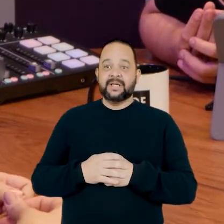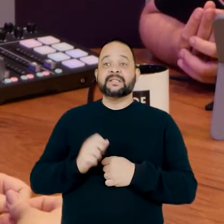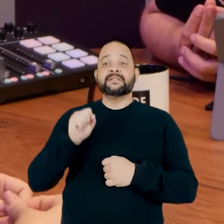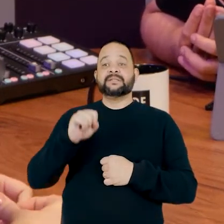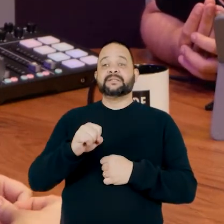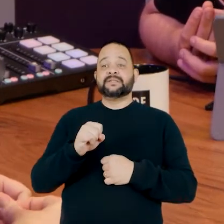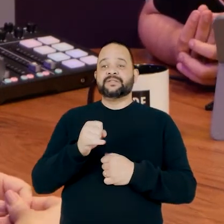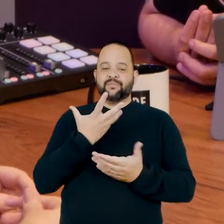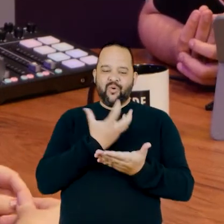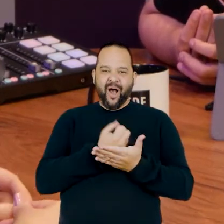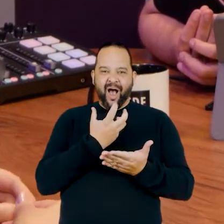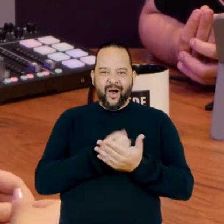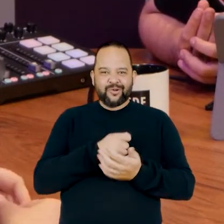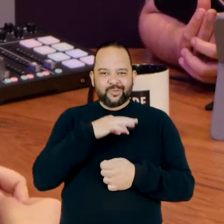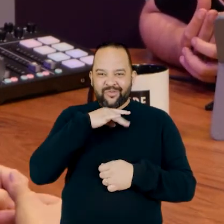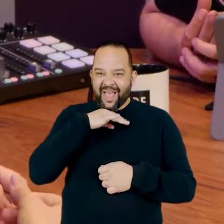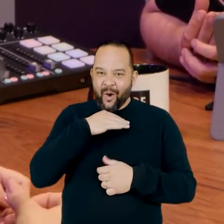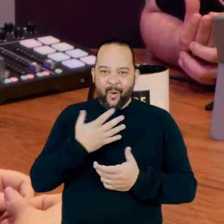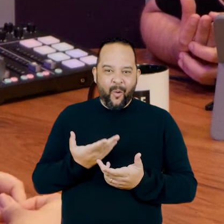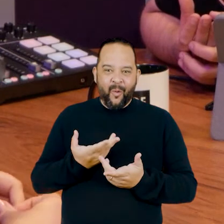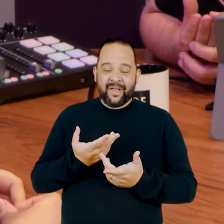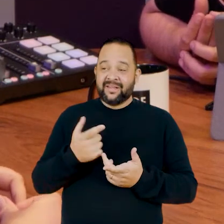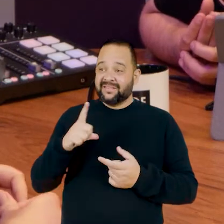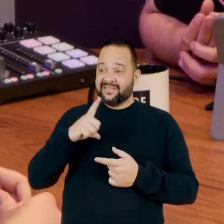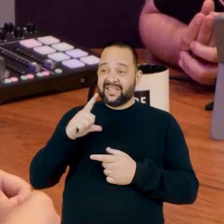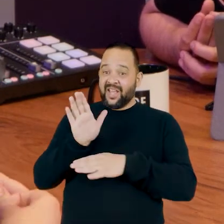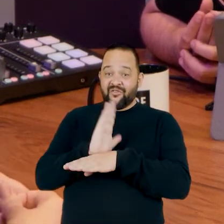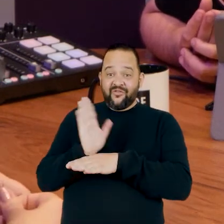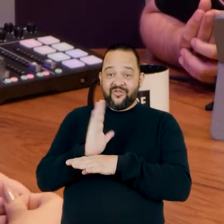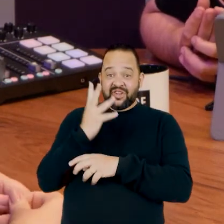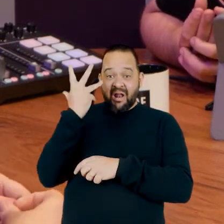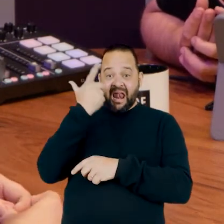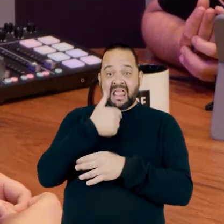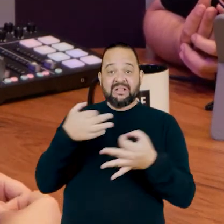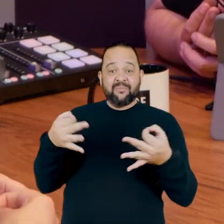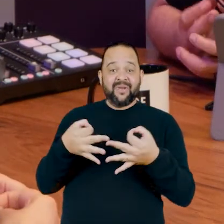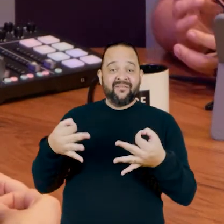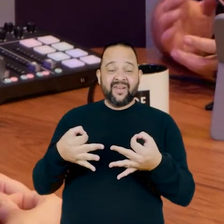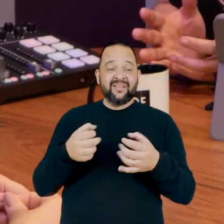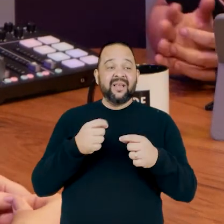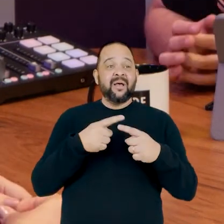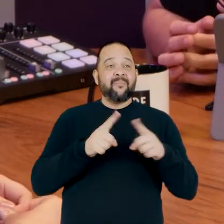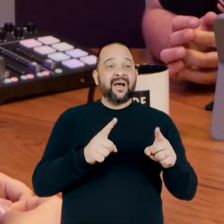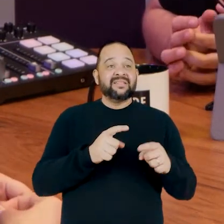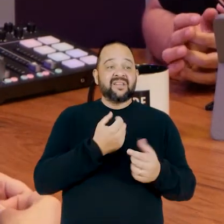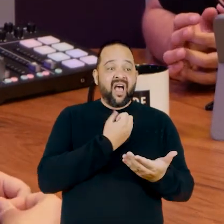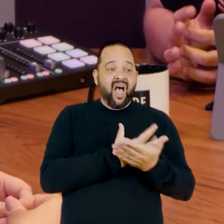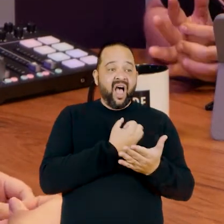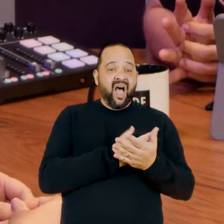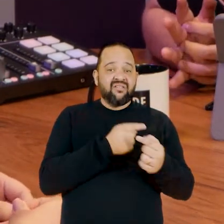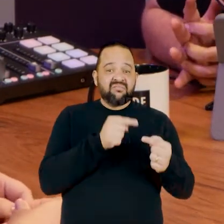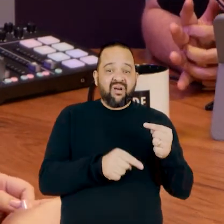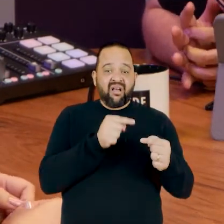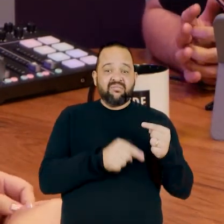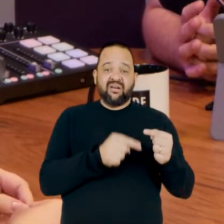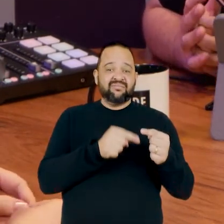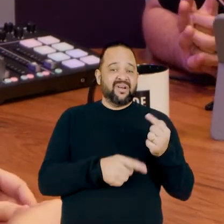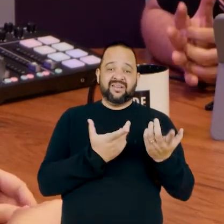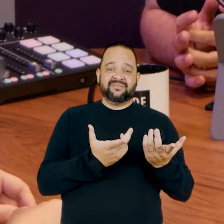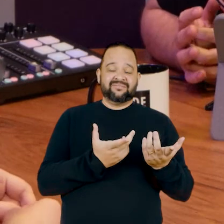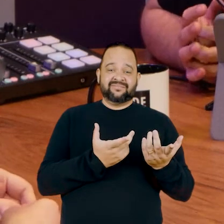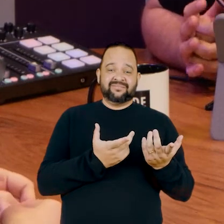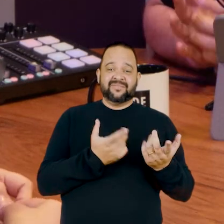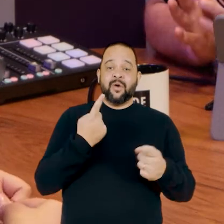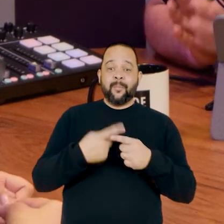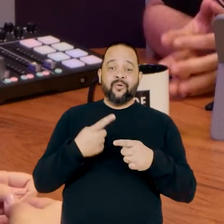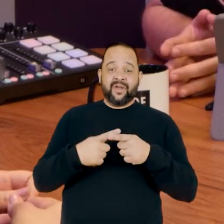se o áudio não tá bem feito, meu, pode ser o vídeo mais lindo do mundo, mas o áudio, meu, ele tem alguma coisa errada. A trilha sonora é o que vai